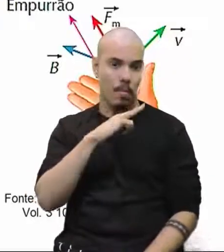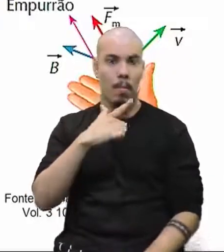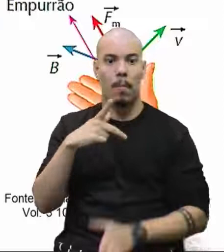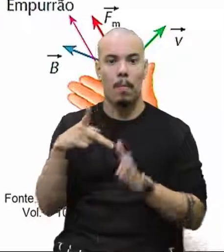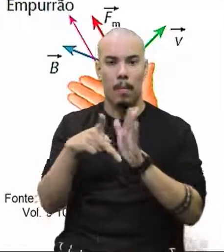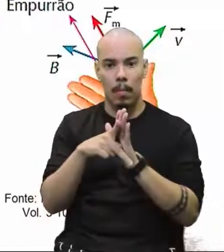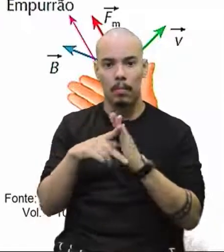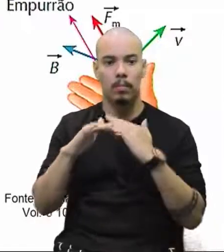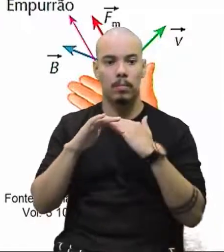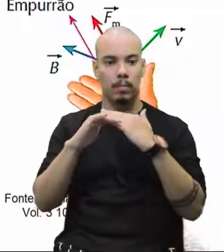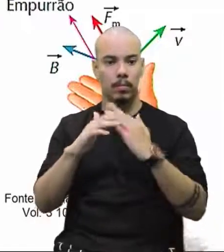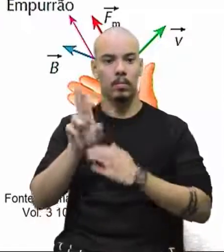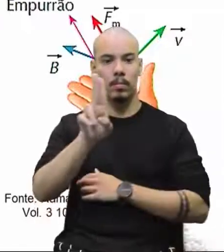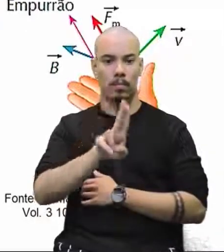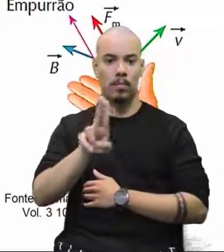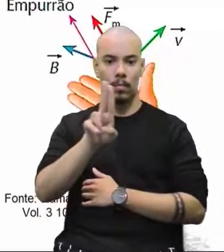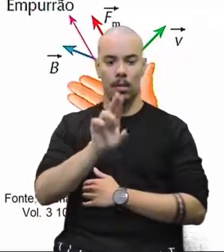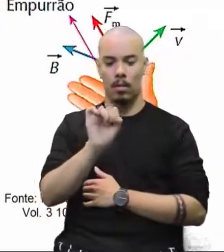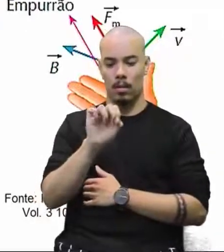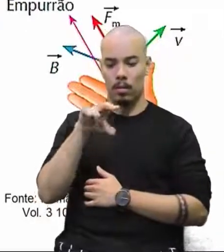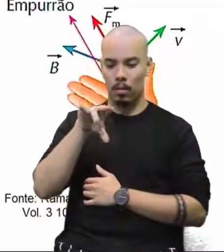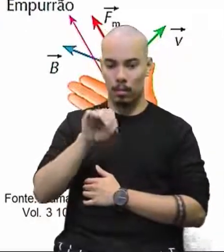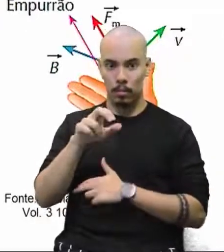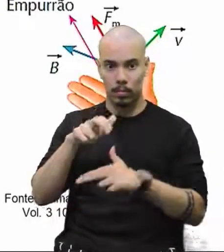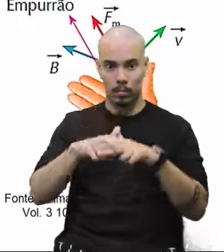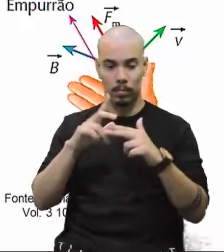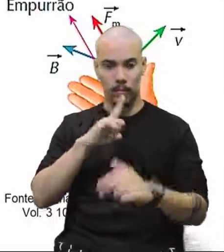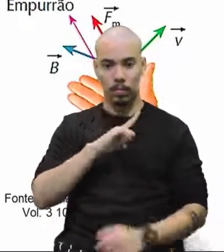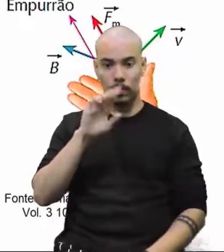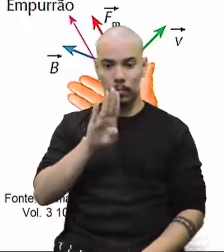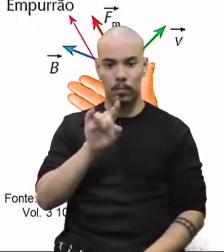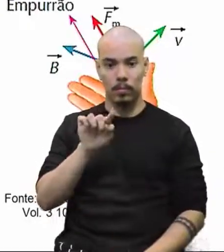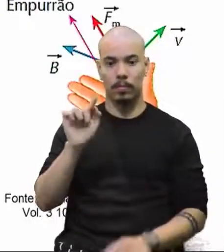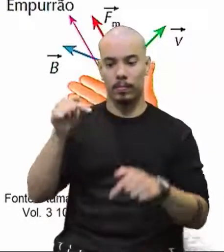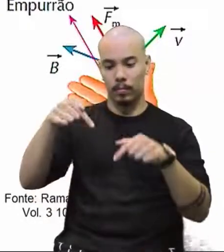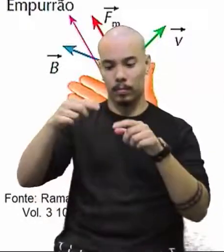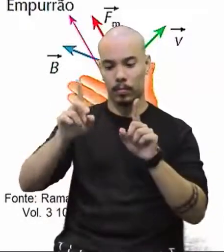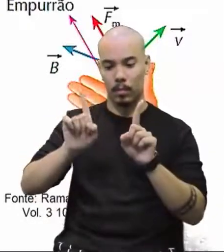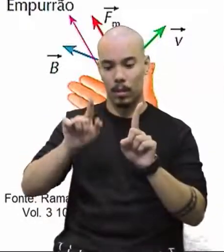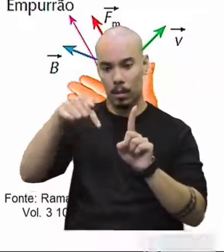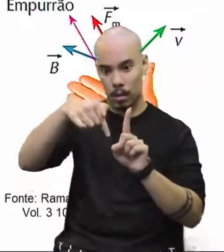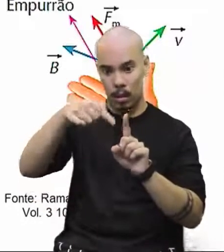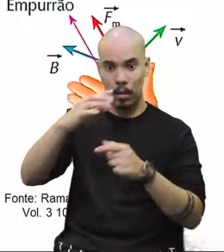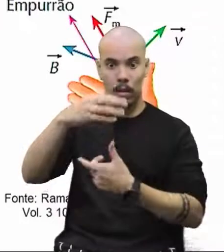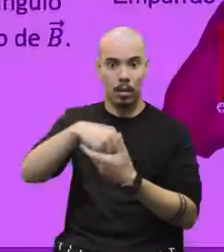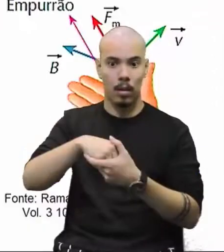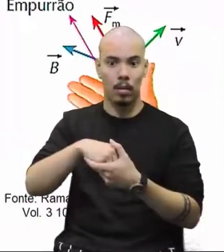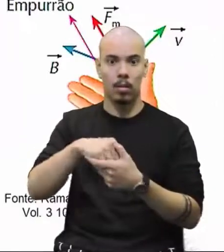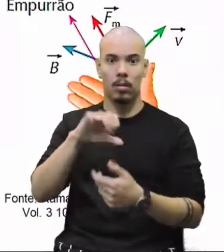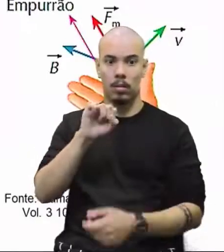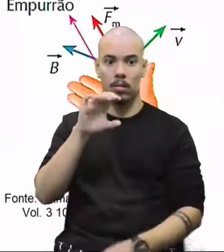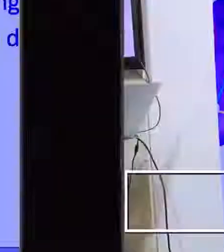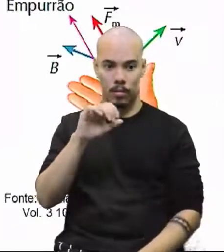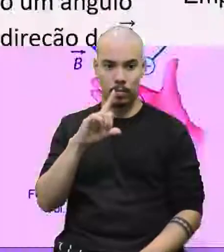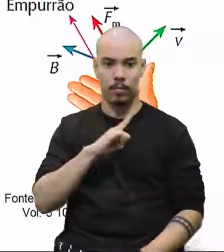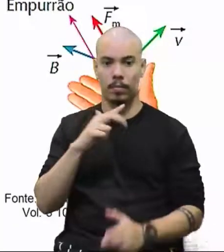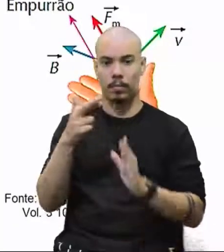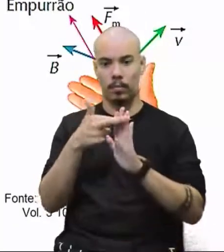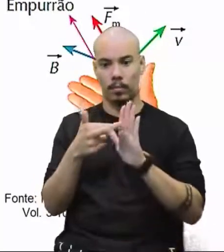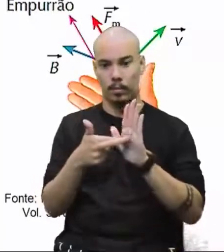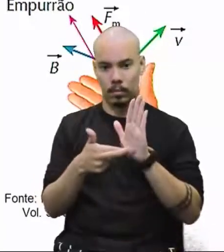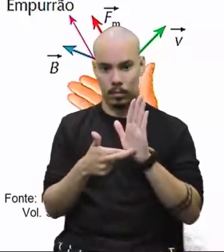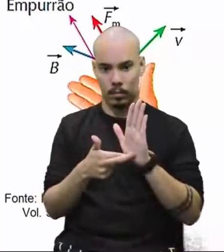perpendicular usando o seno. Então, fica BQV seno de θ, né? E a regrinha do